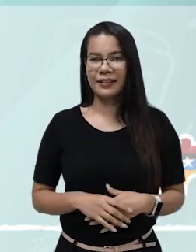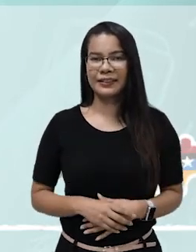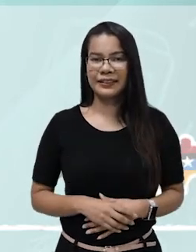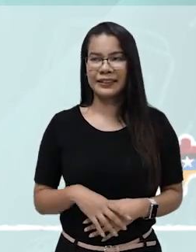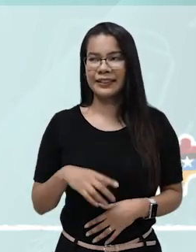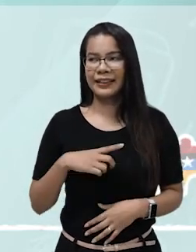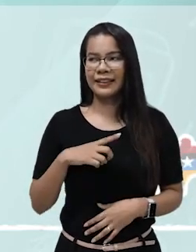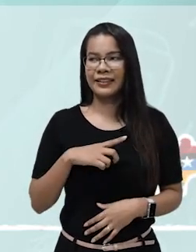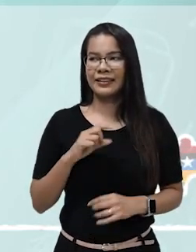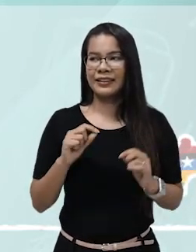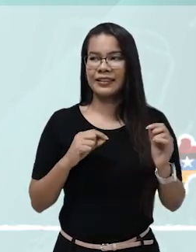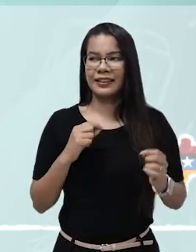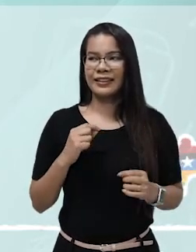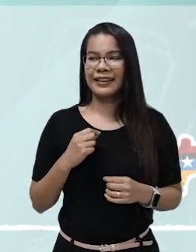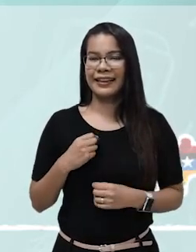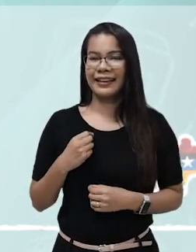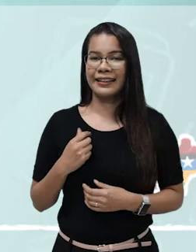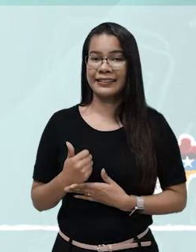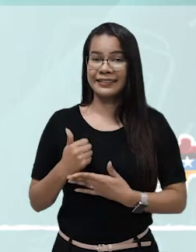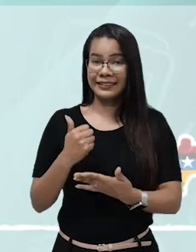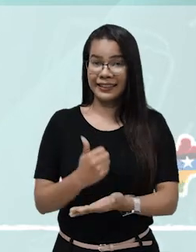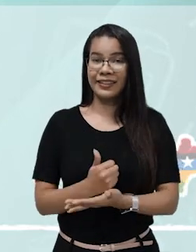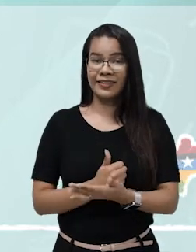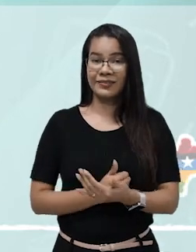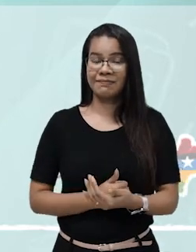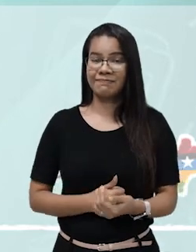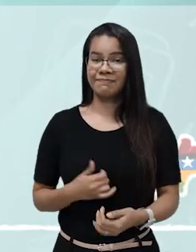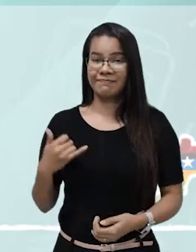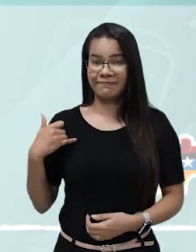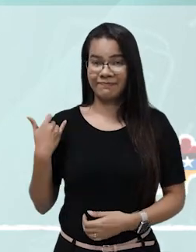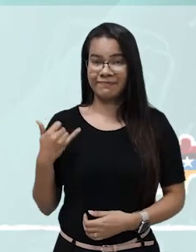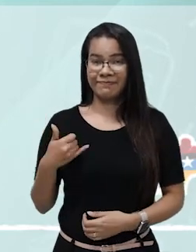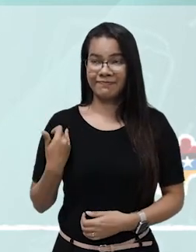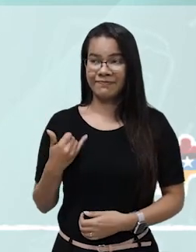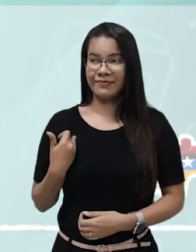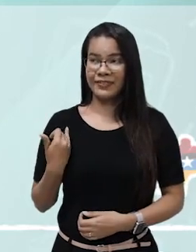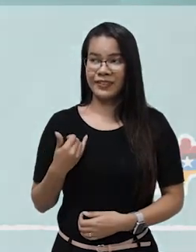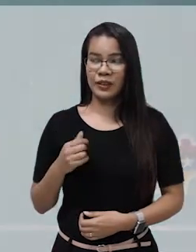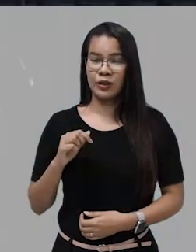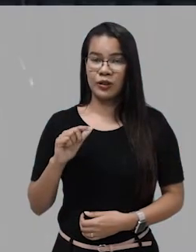fofinha@hotmail. Tem uns que entregam a idade, né?